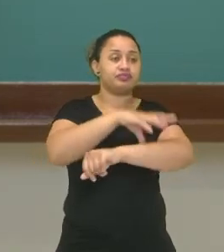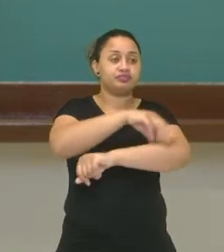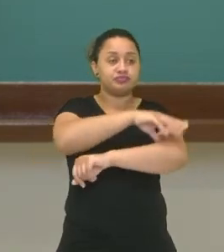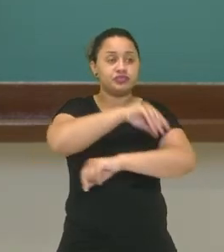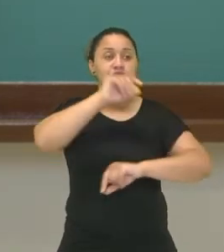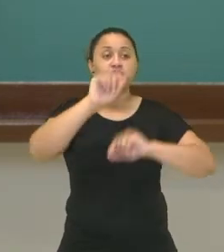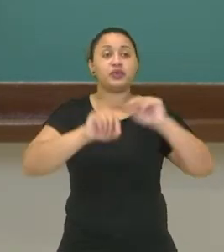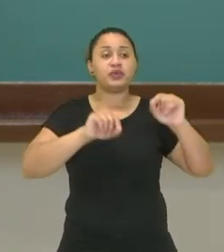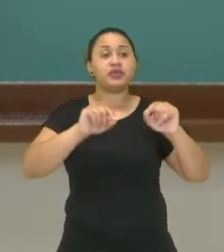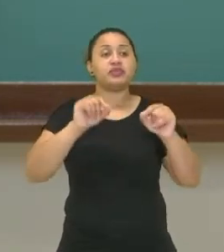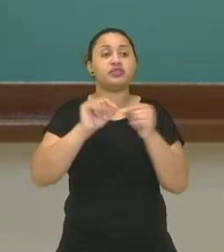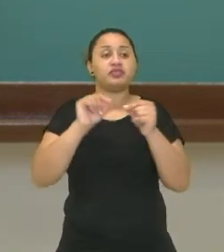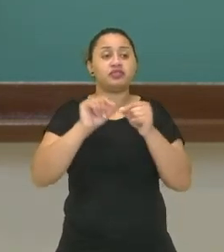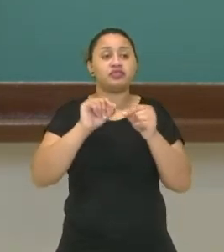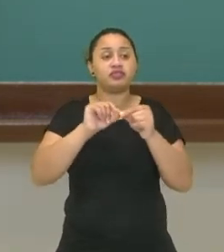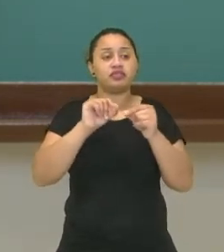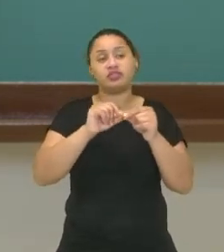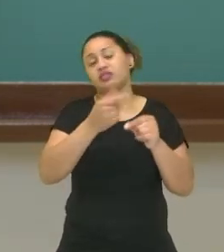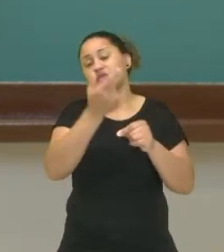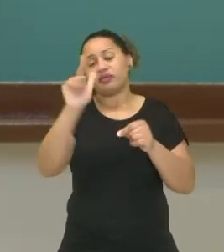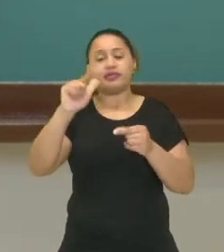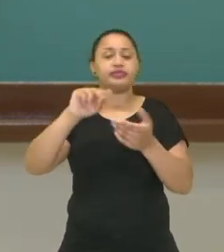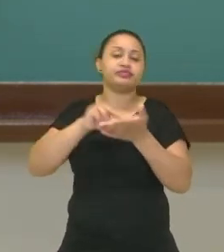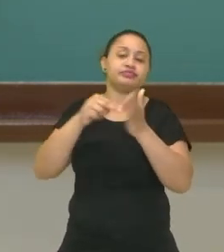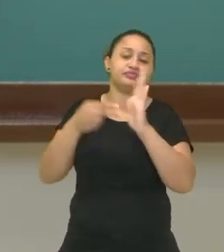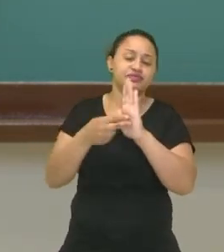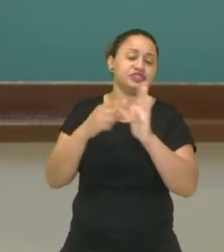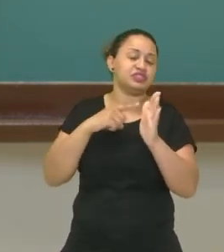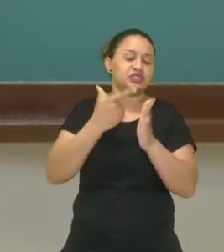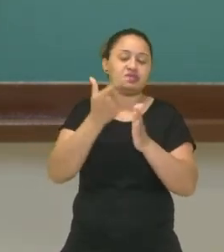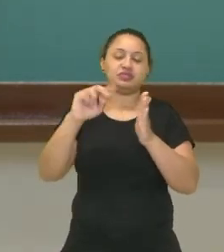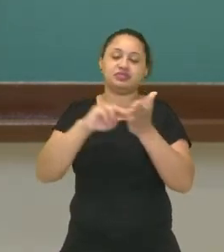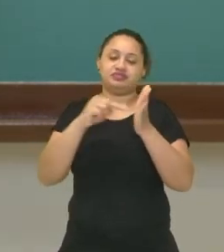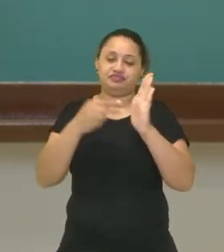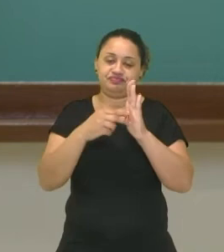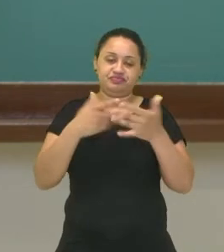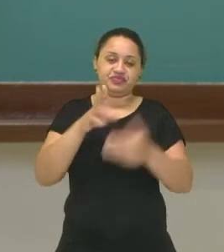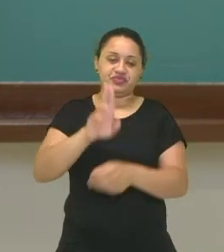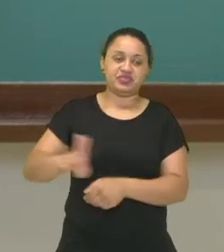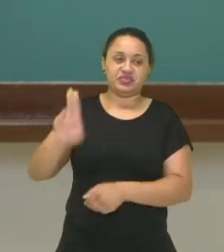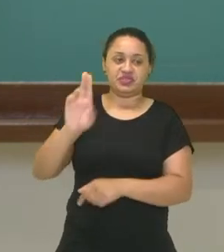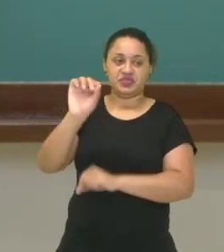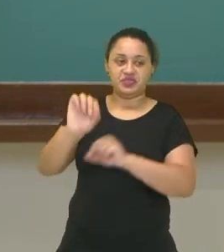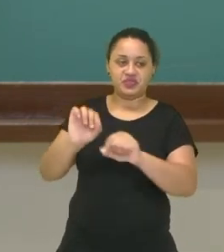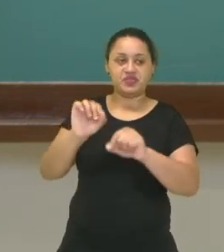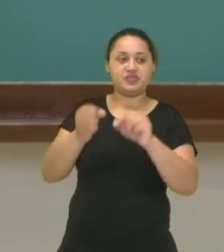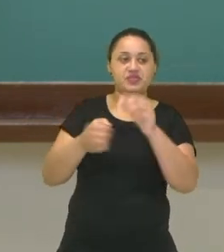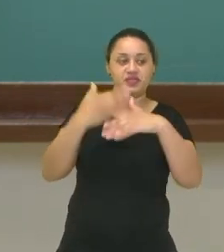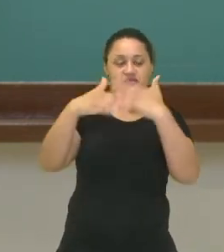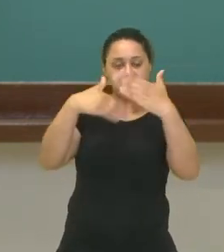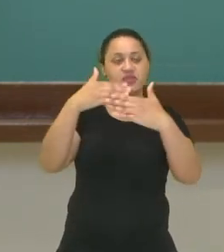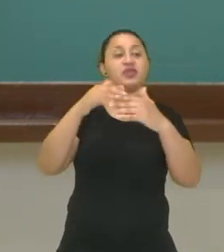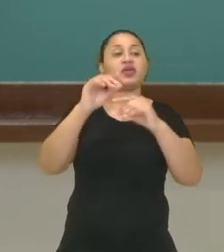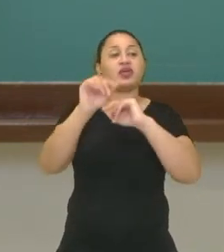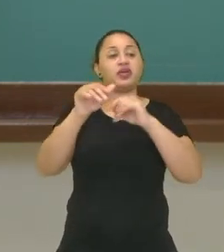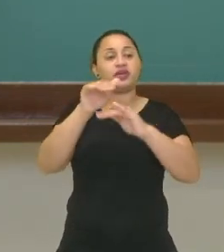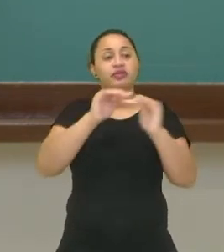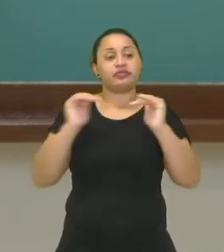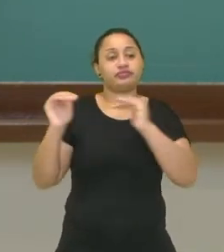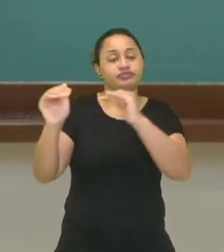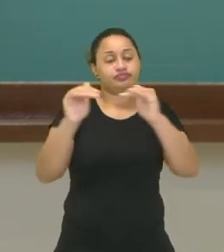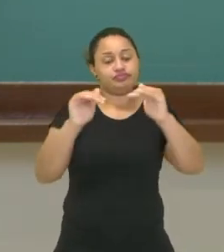ele desempenhava outro sentido. Ele foi utilizado como desenvolvimento harmônico